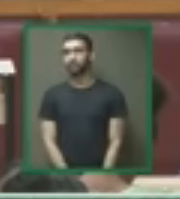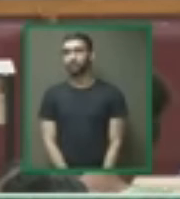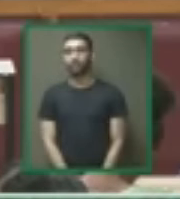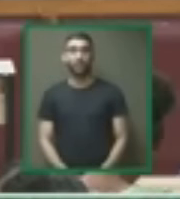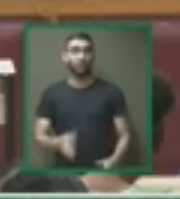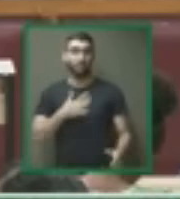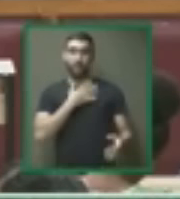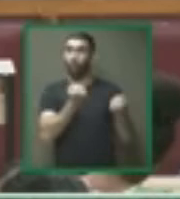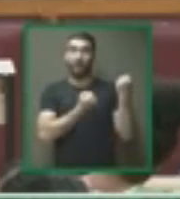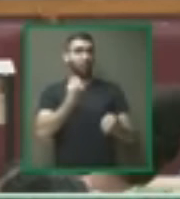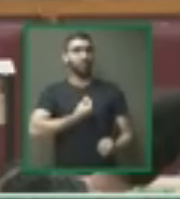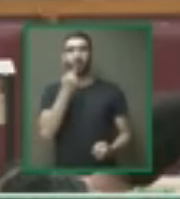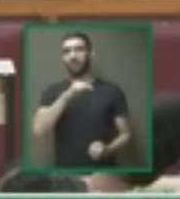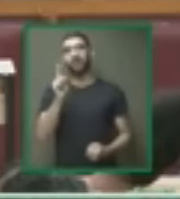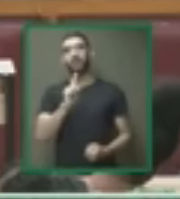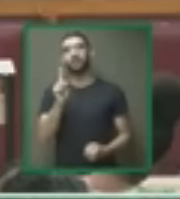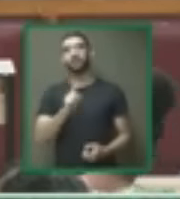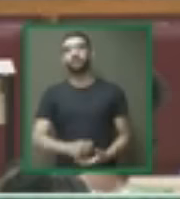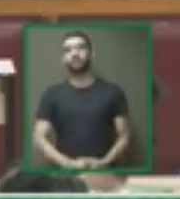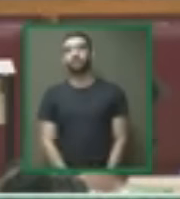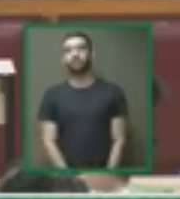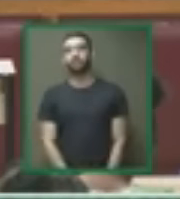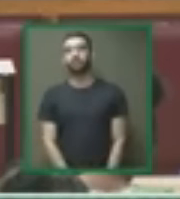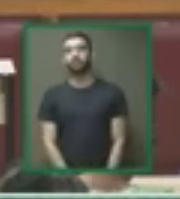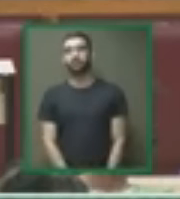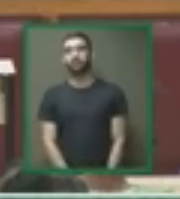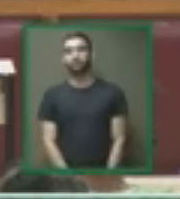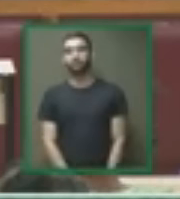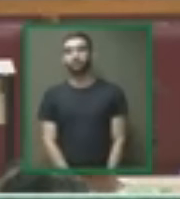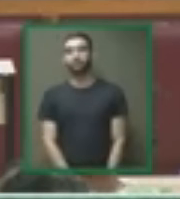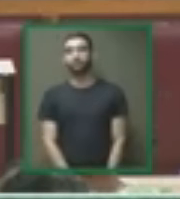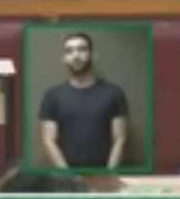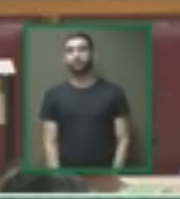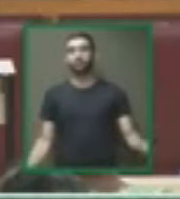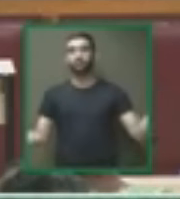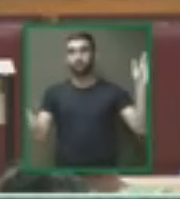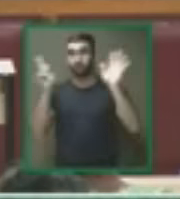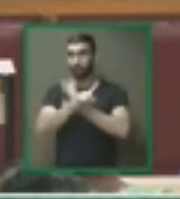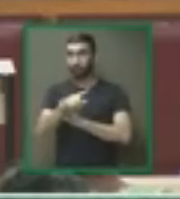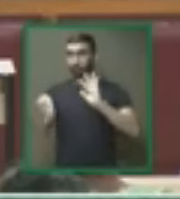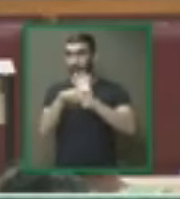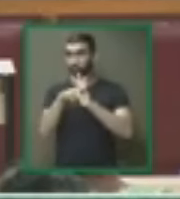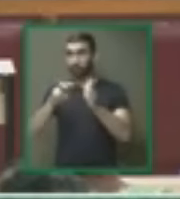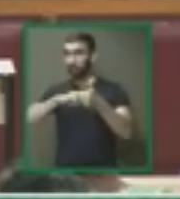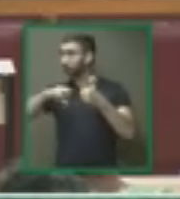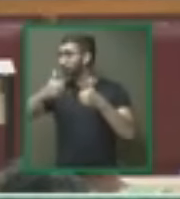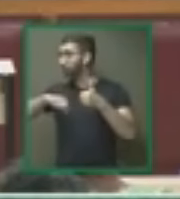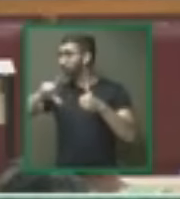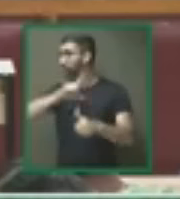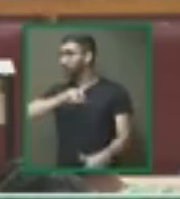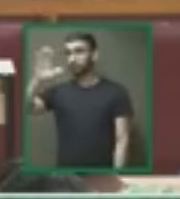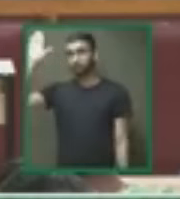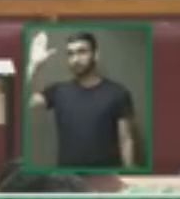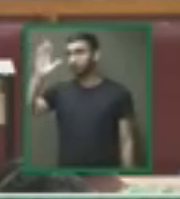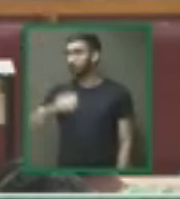não estava lá. Certo. Alguma outra indagação pelos senhores jurados? Tem